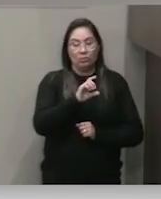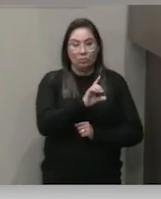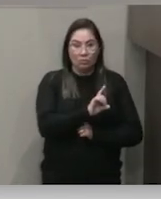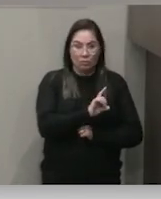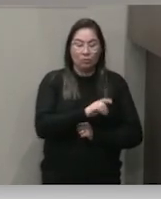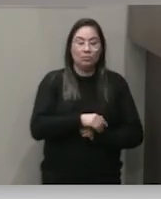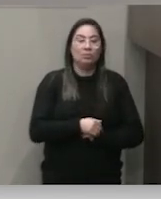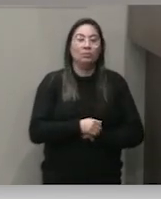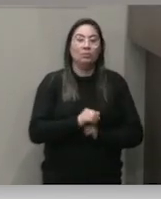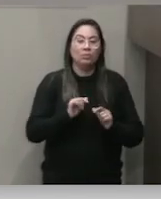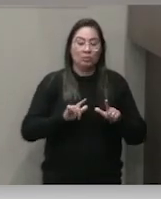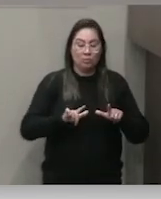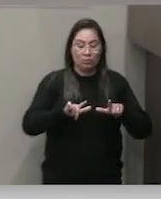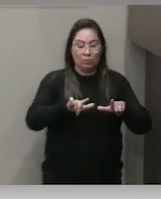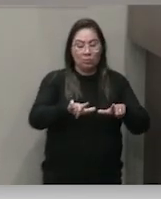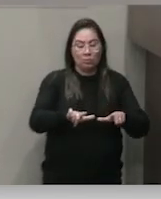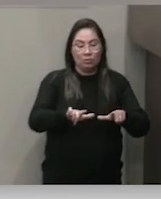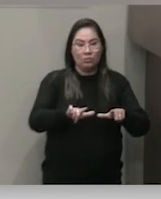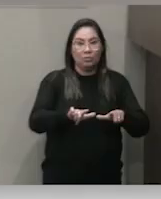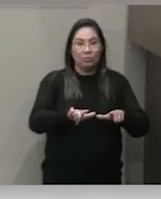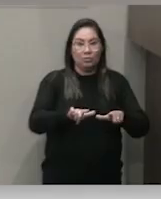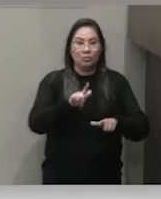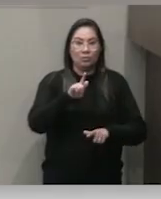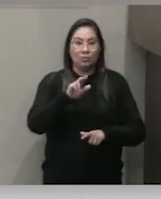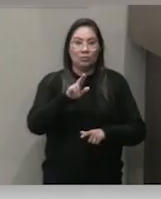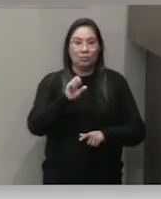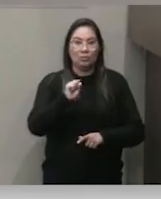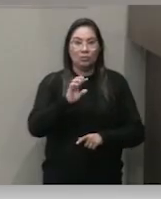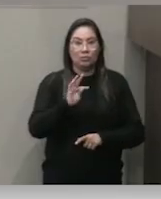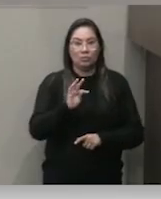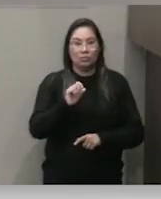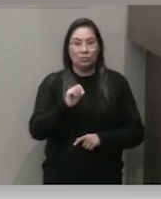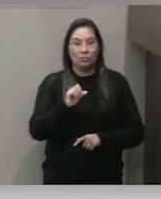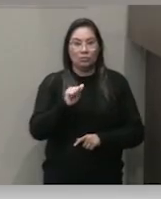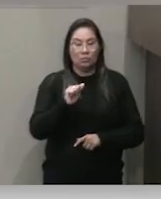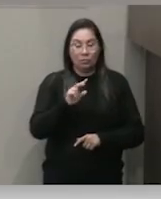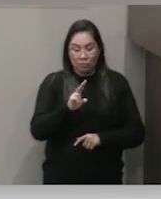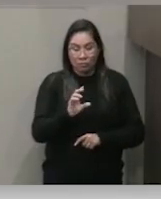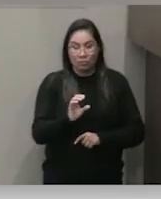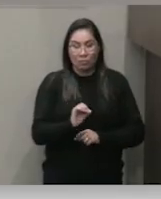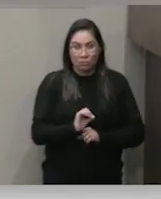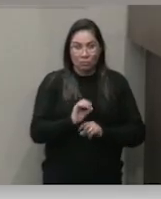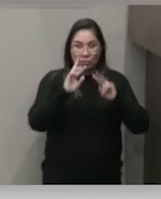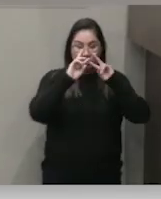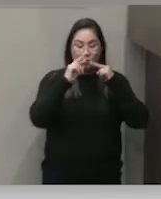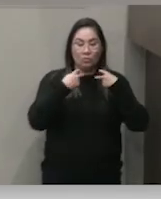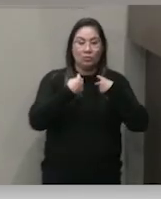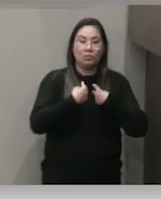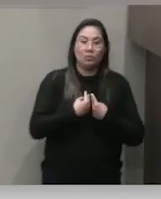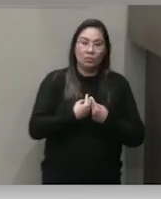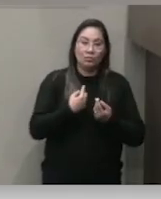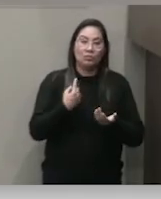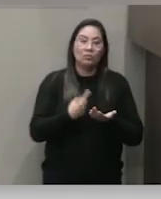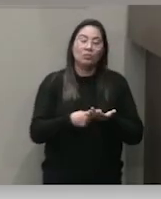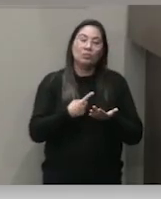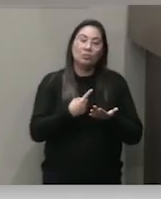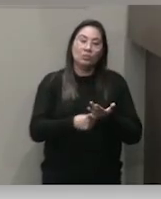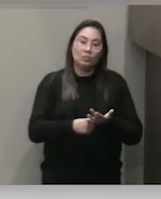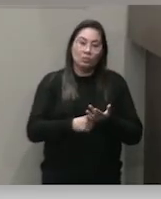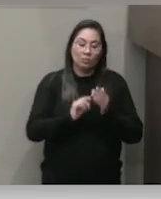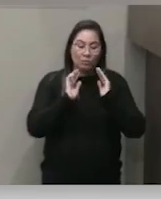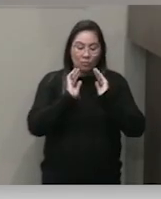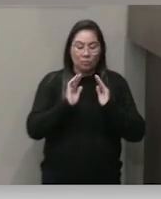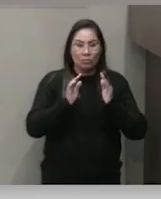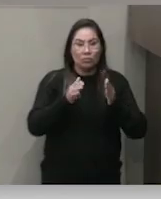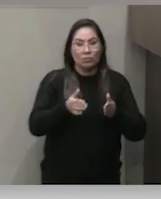concede o presente certificado a Gustavo Vinícius Mário, em reconhecimento ao seu comprometimento,